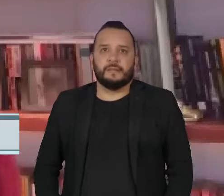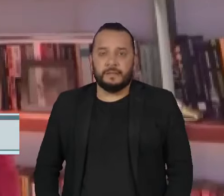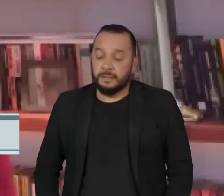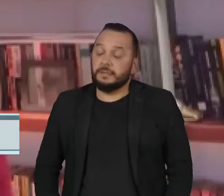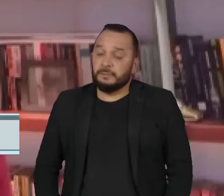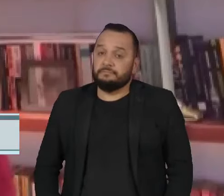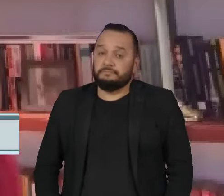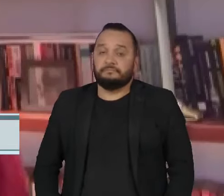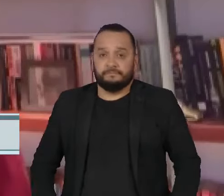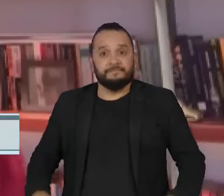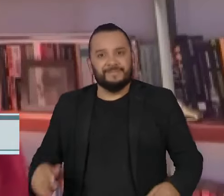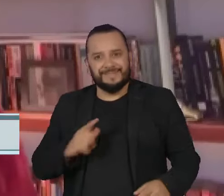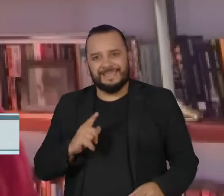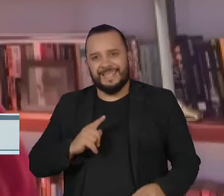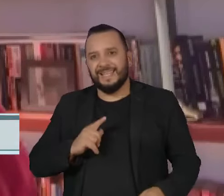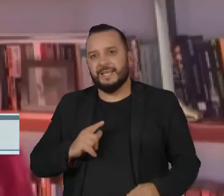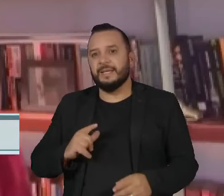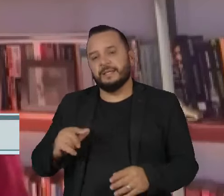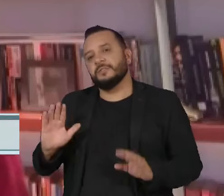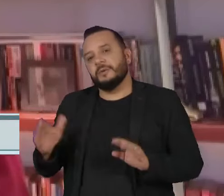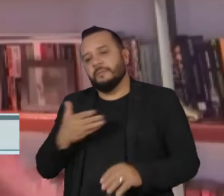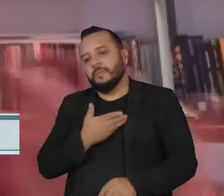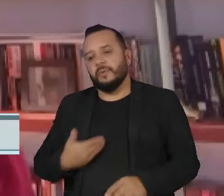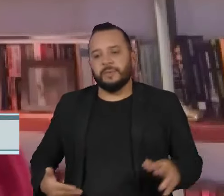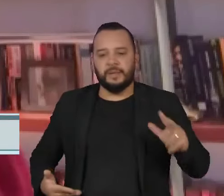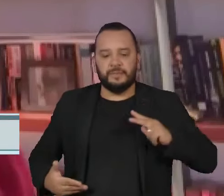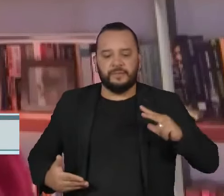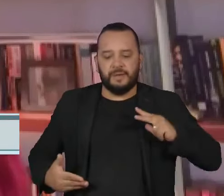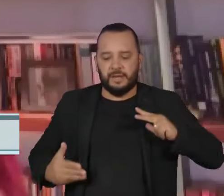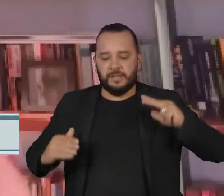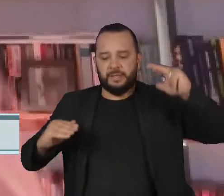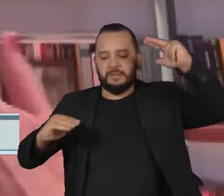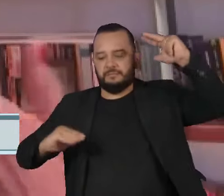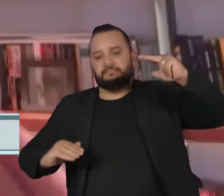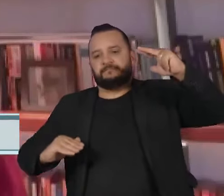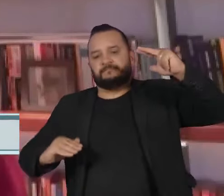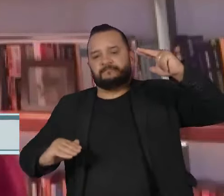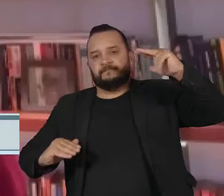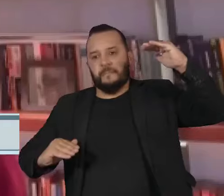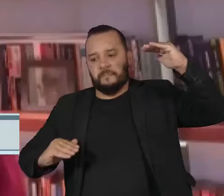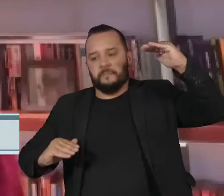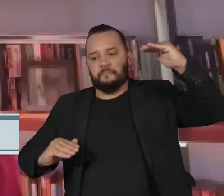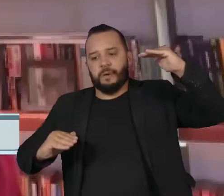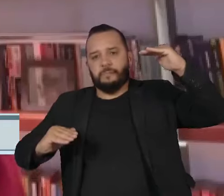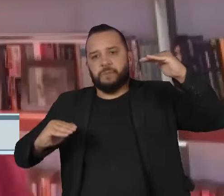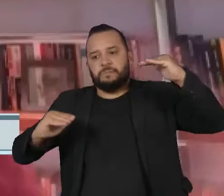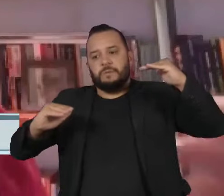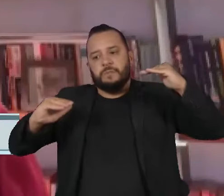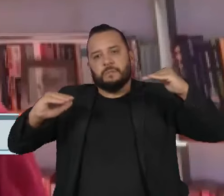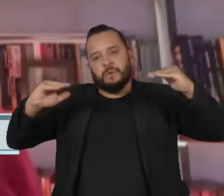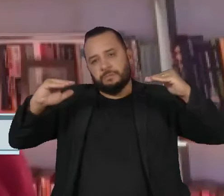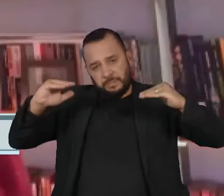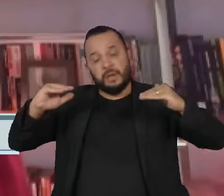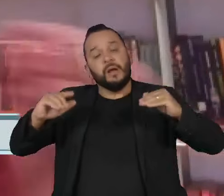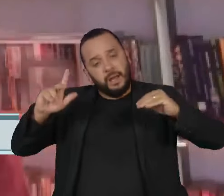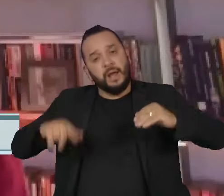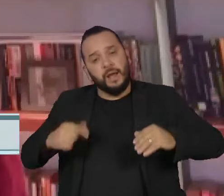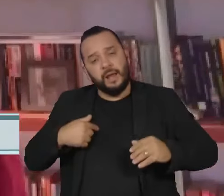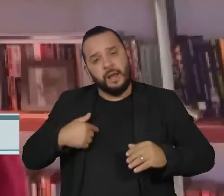vá diminuindo. Isso depende de política pública, isso depende de compromisso do país como um